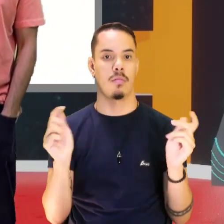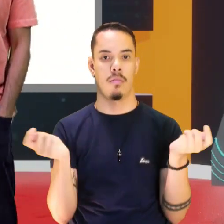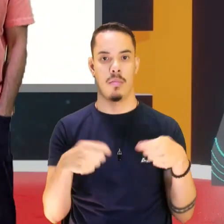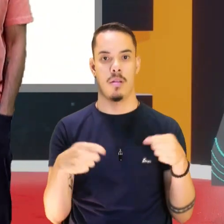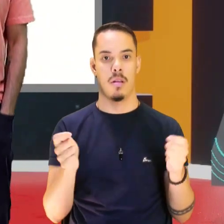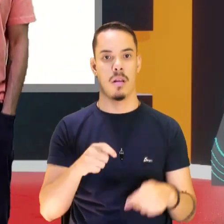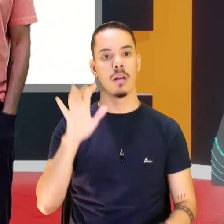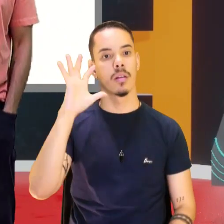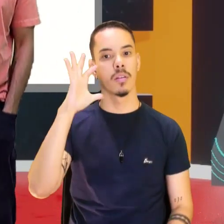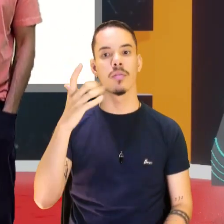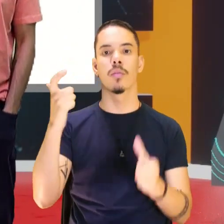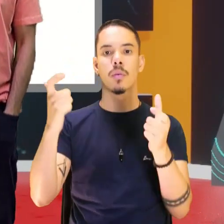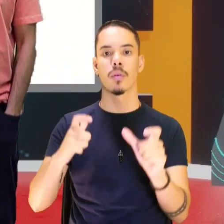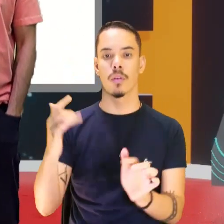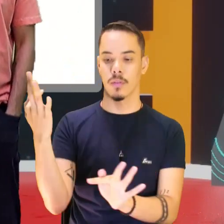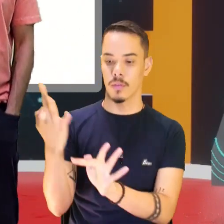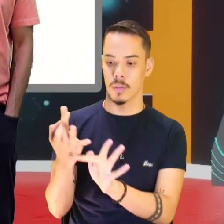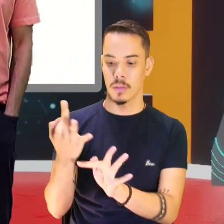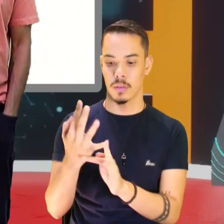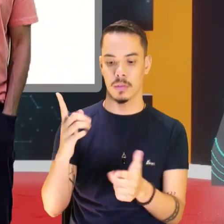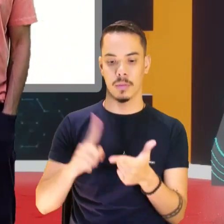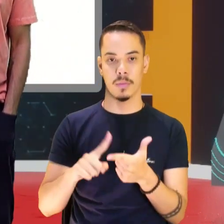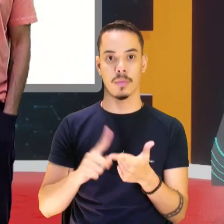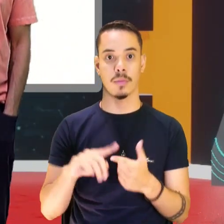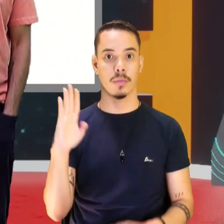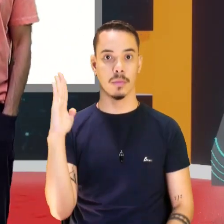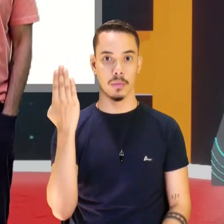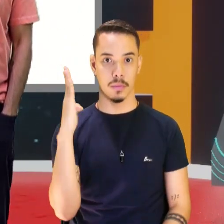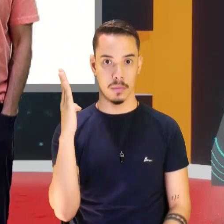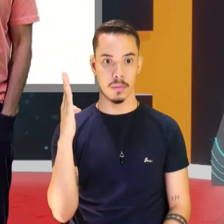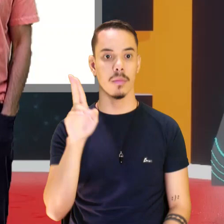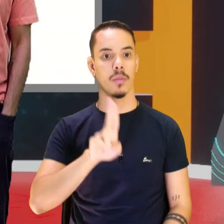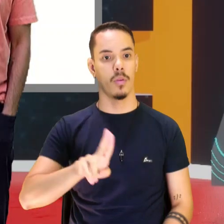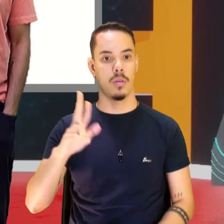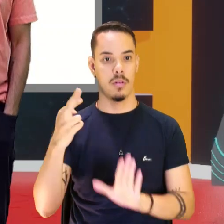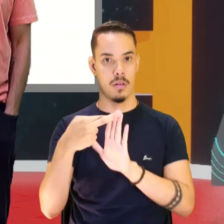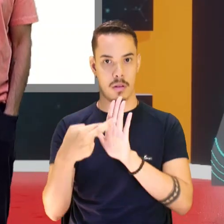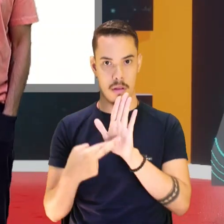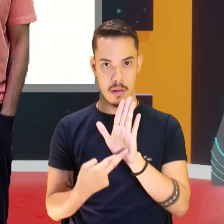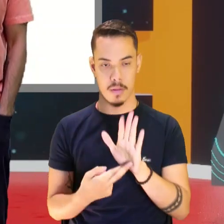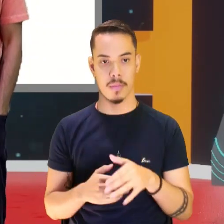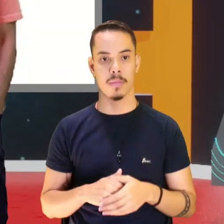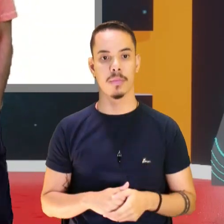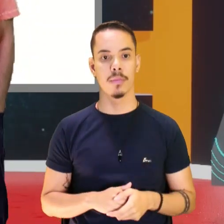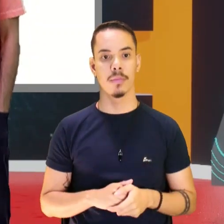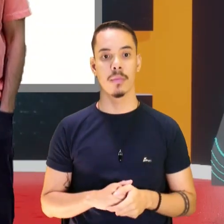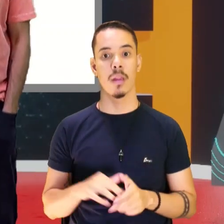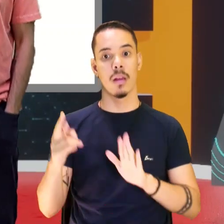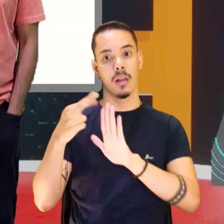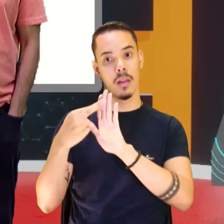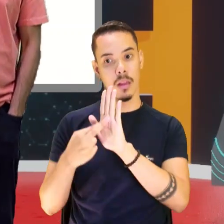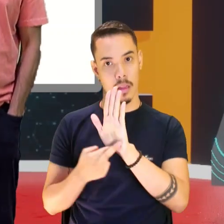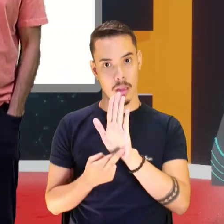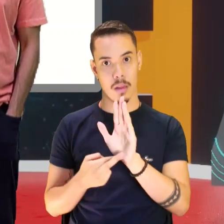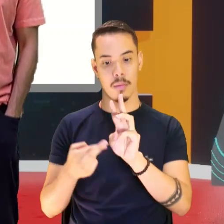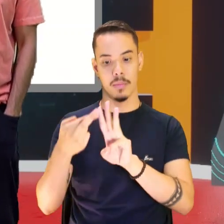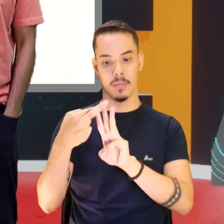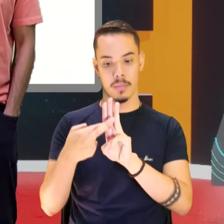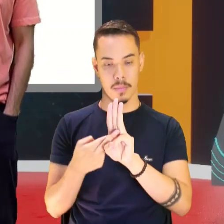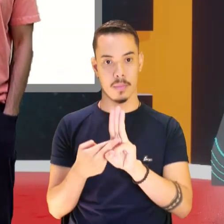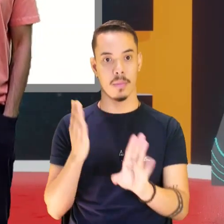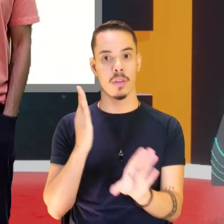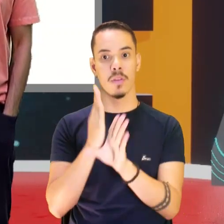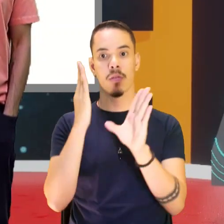mesmo na física, na biologia, pelo uso da regra de 3. Quando a gente fala regra de 3, é porque a gente quer descobrir um